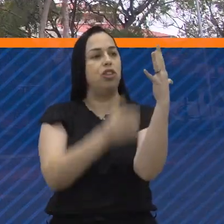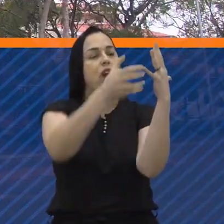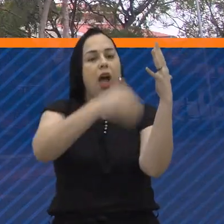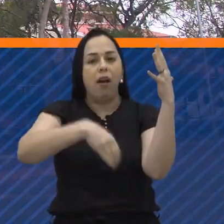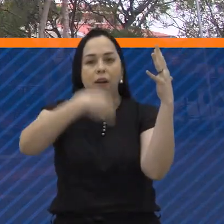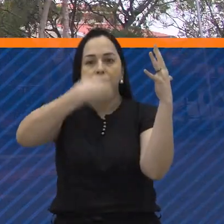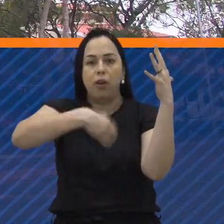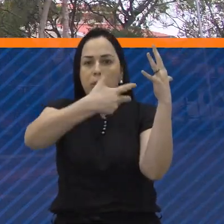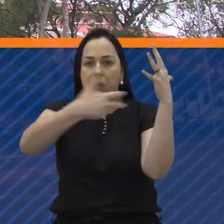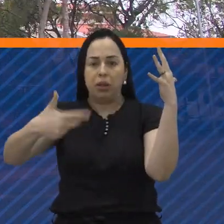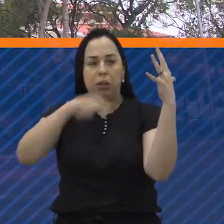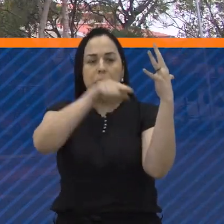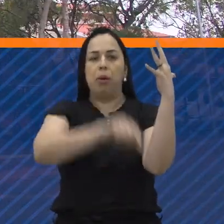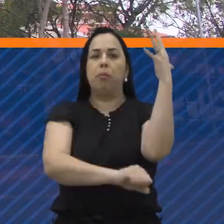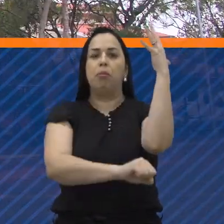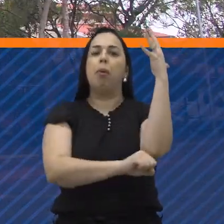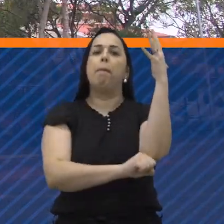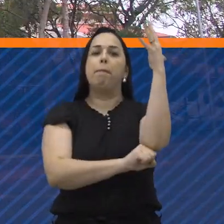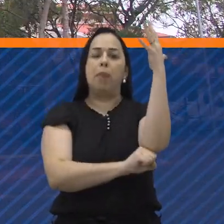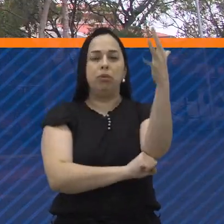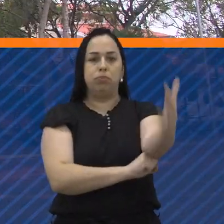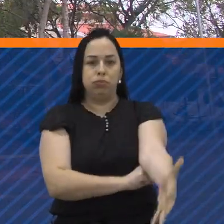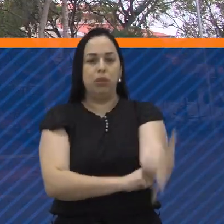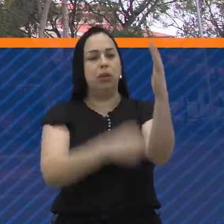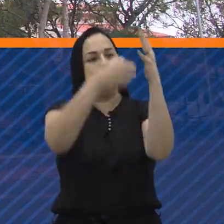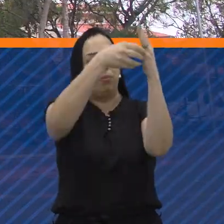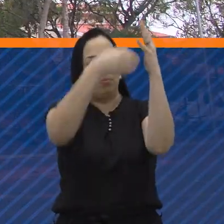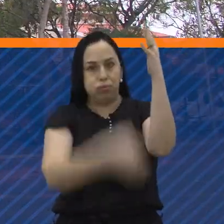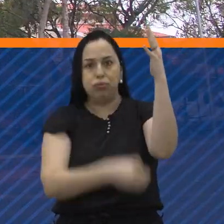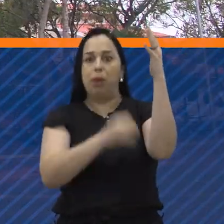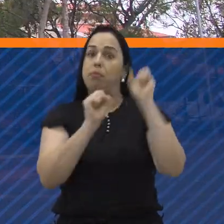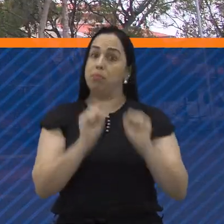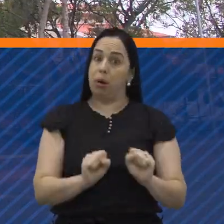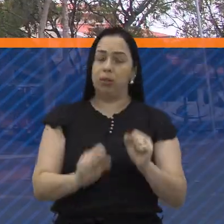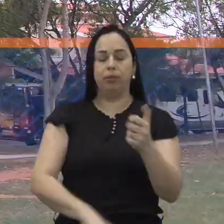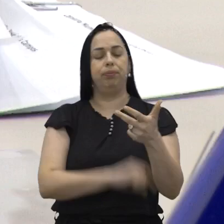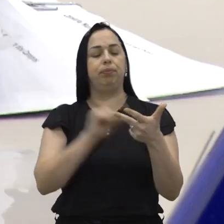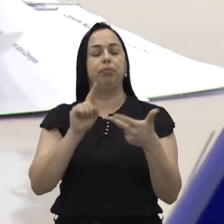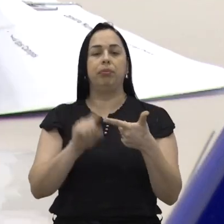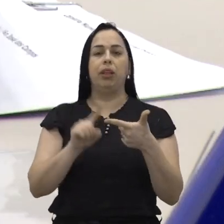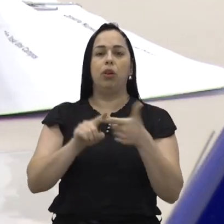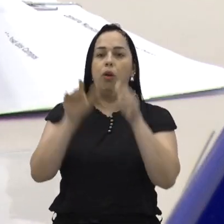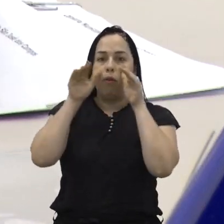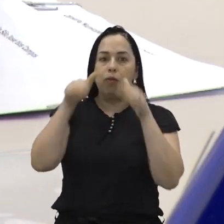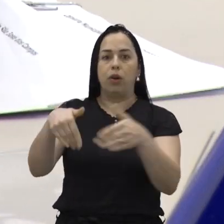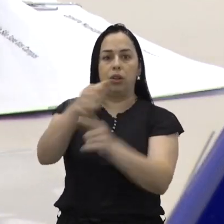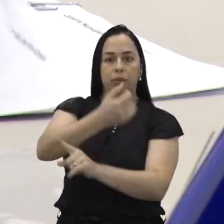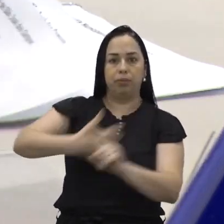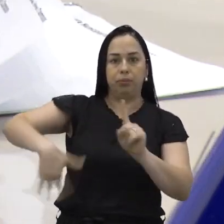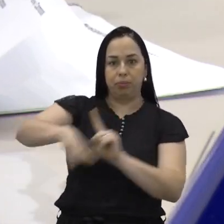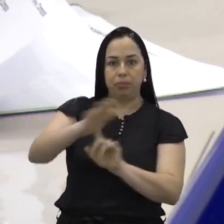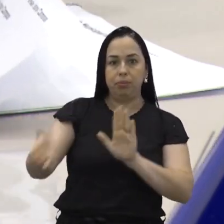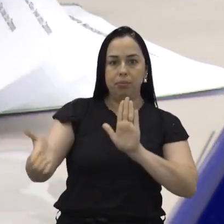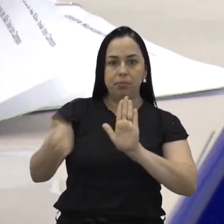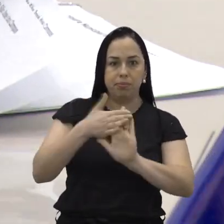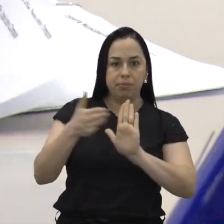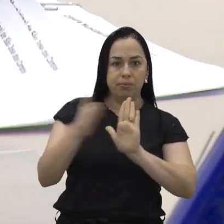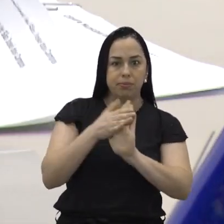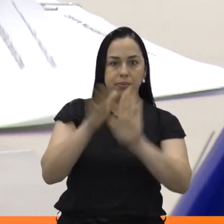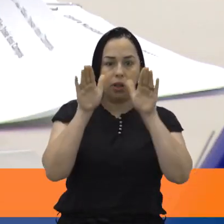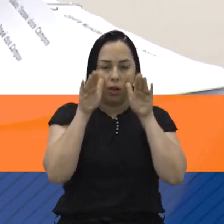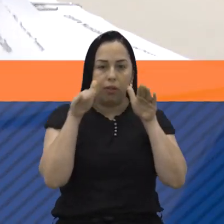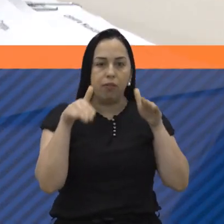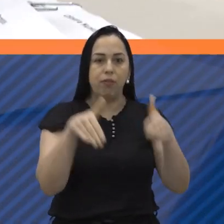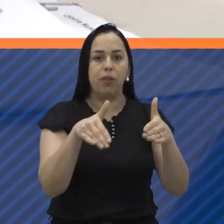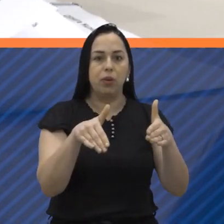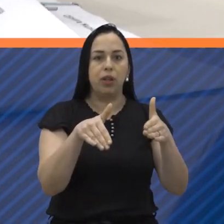de espécies frutíferas que poderiam causar riscos a motoristas e pedestres. Ainda com foco no meio ambiente, está na pauta